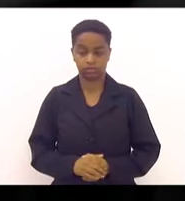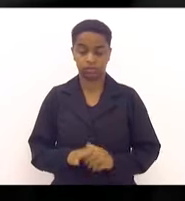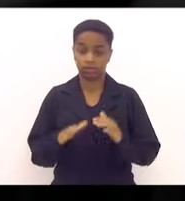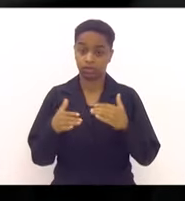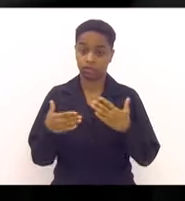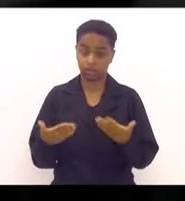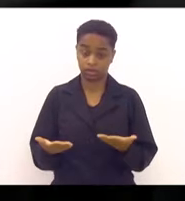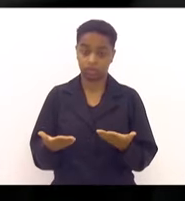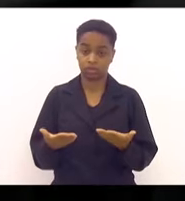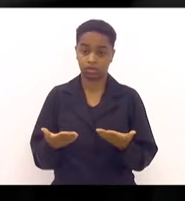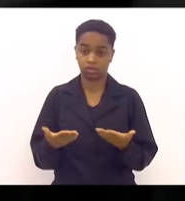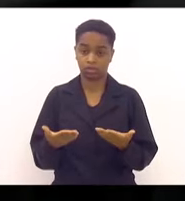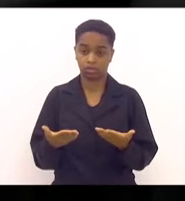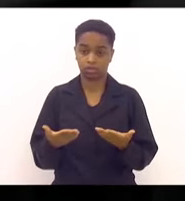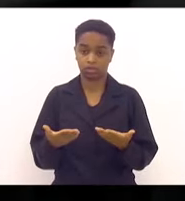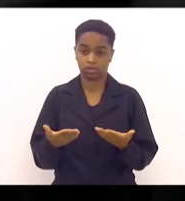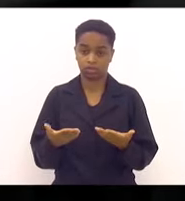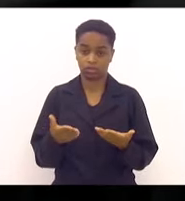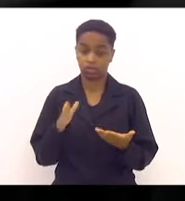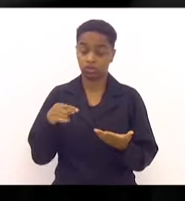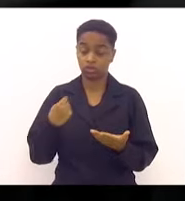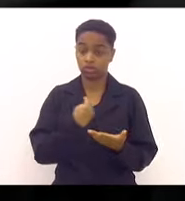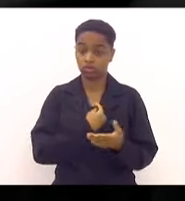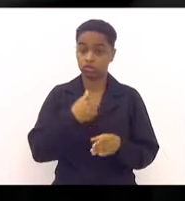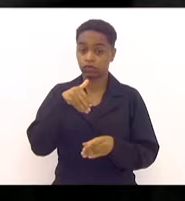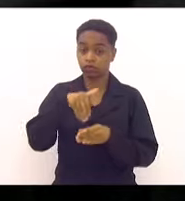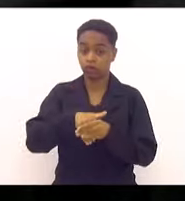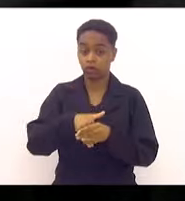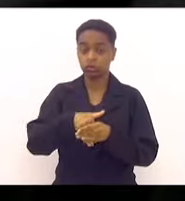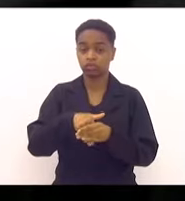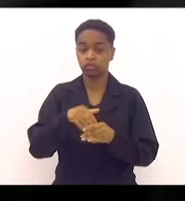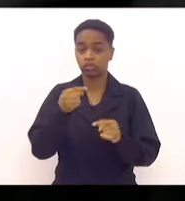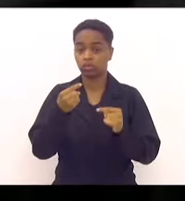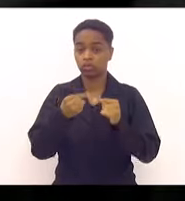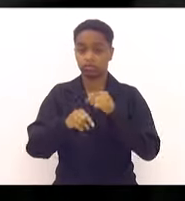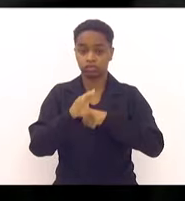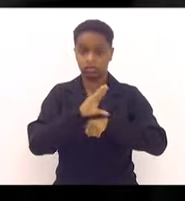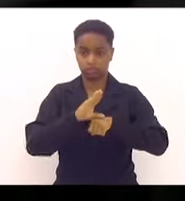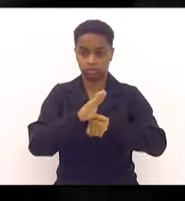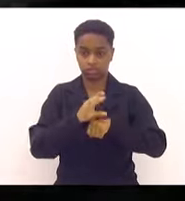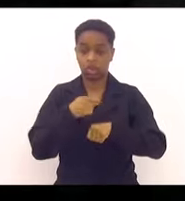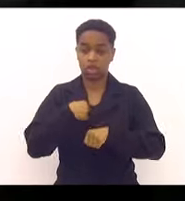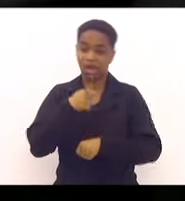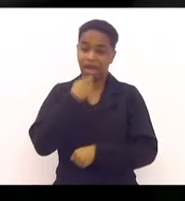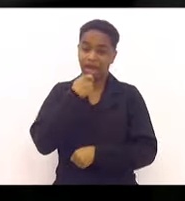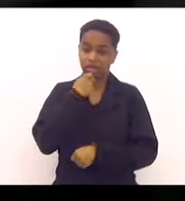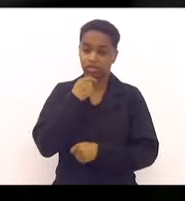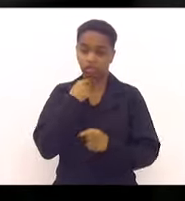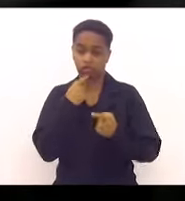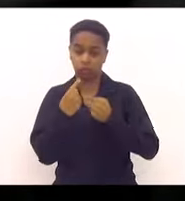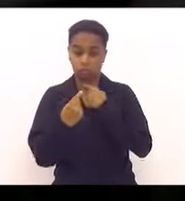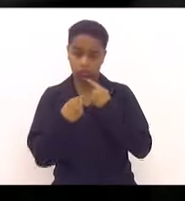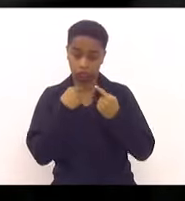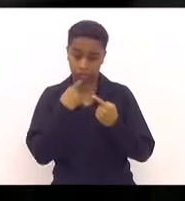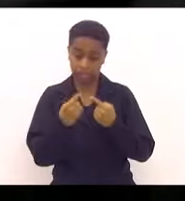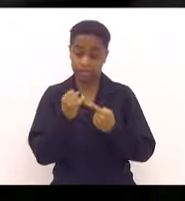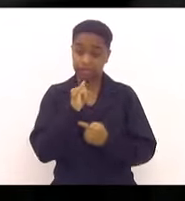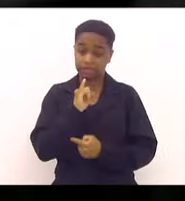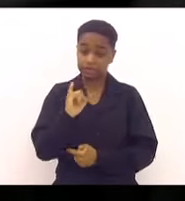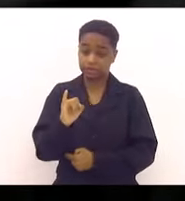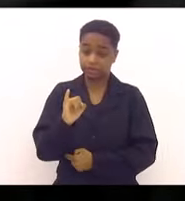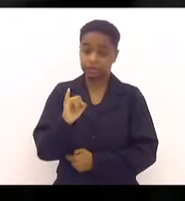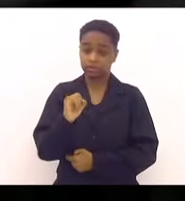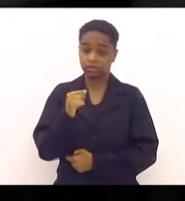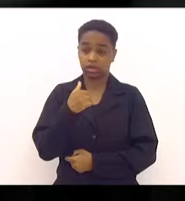Então, nesse sentido, o nosso voto seria pela inconstitucionalidade. Eu ainda estou um pouquinho em dúvida se eu peço...